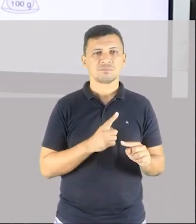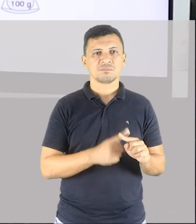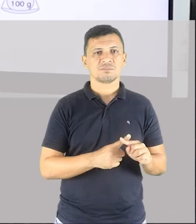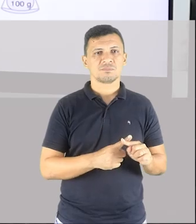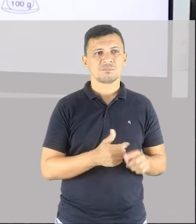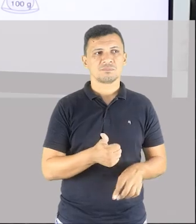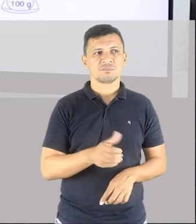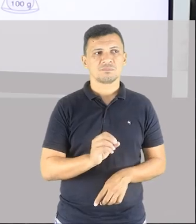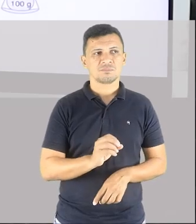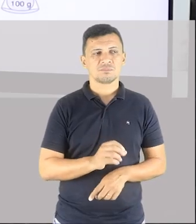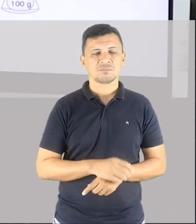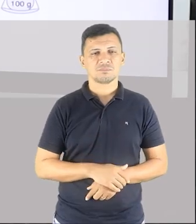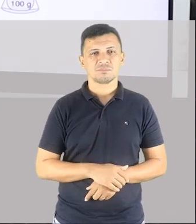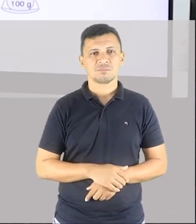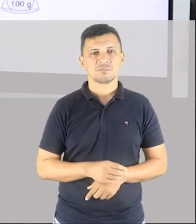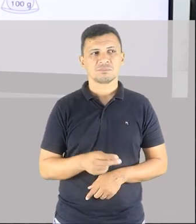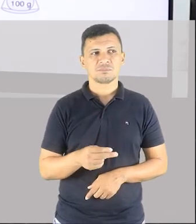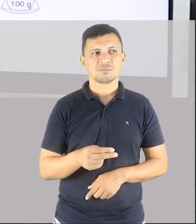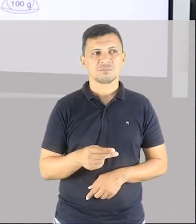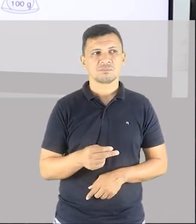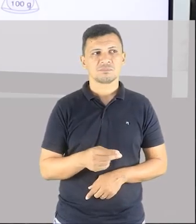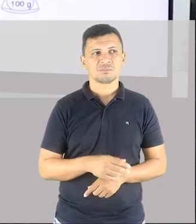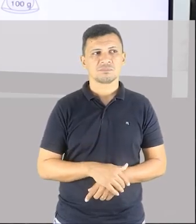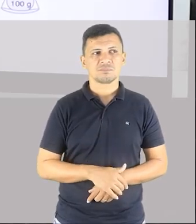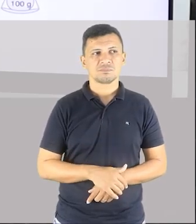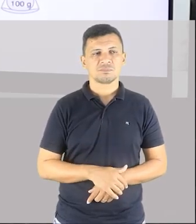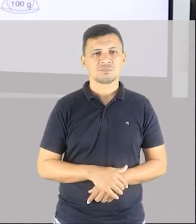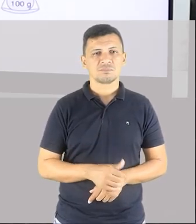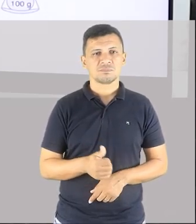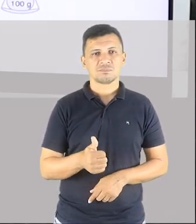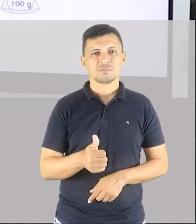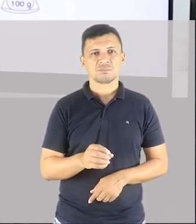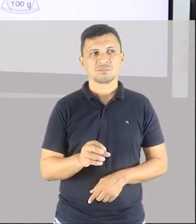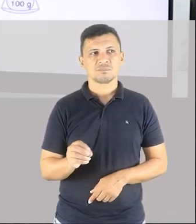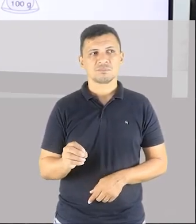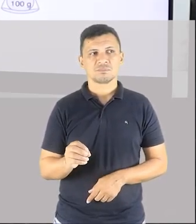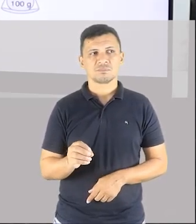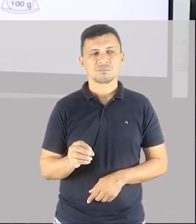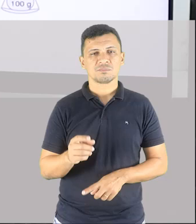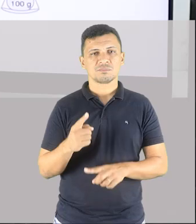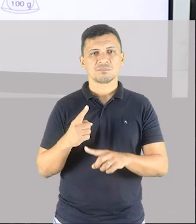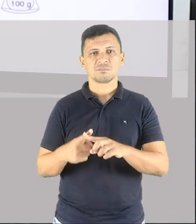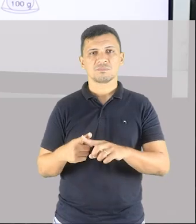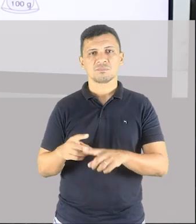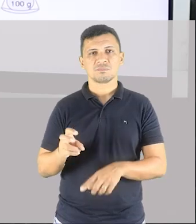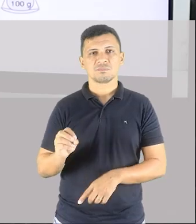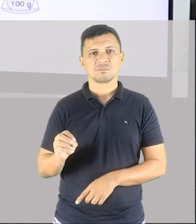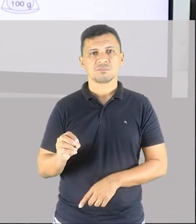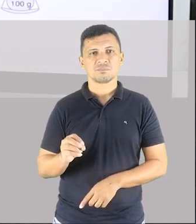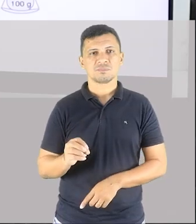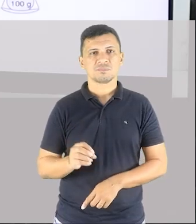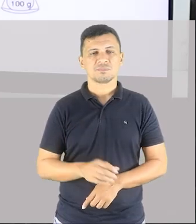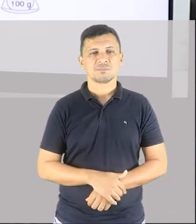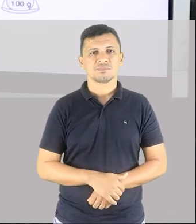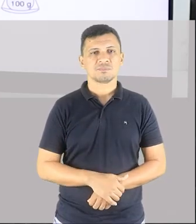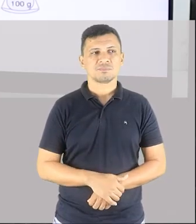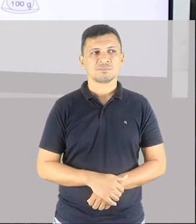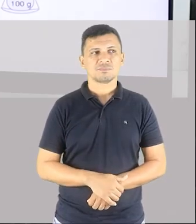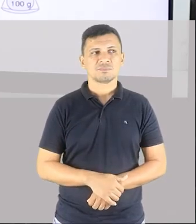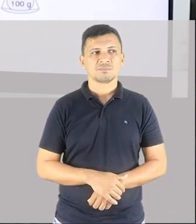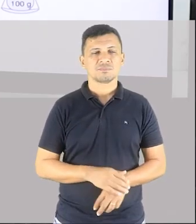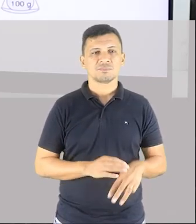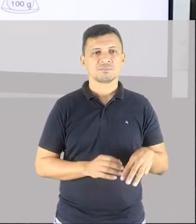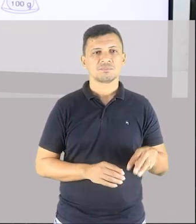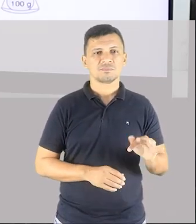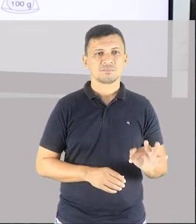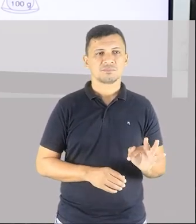vezes 10 é igual a 100 vezes 50. Então a